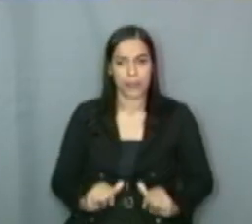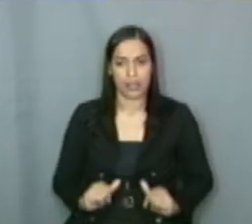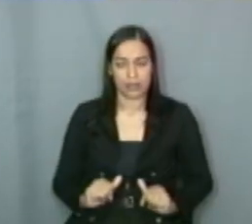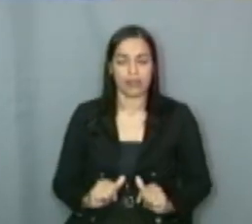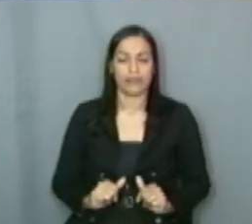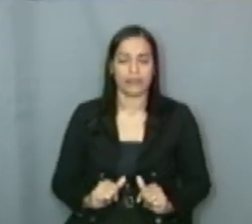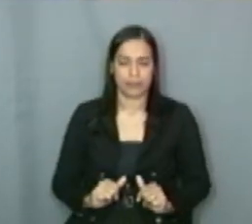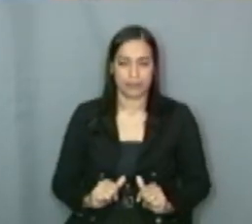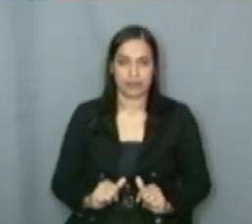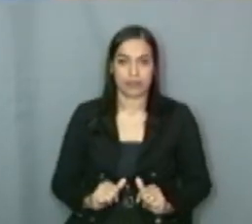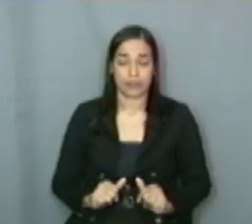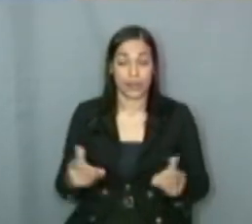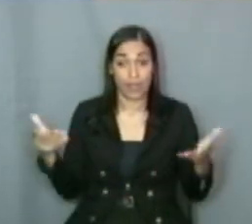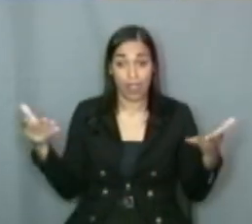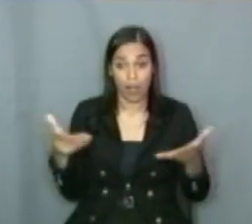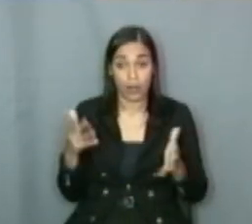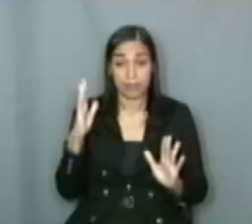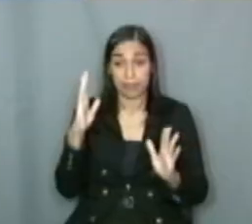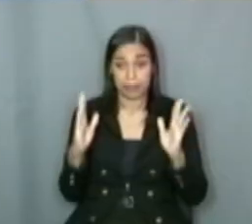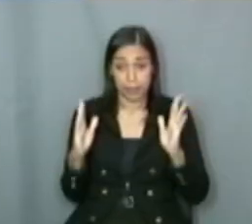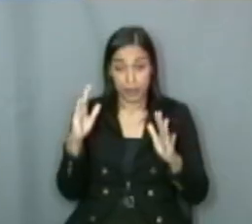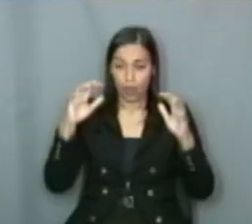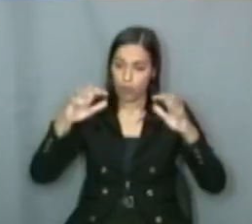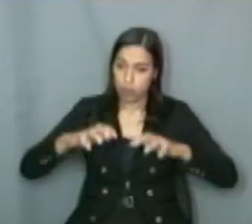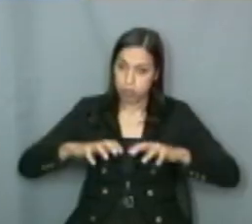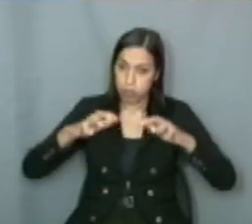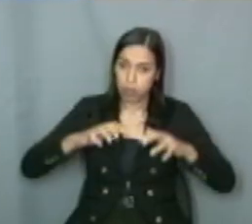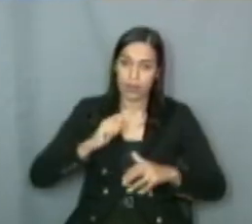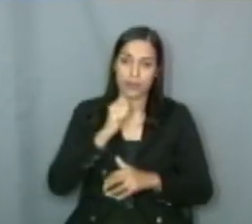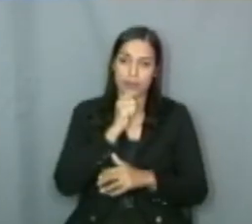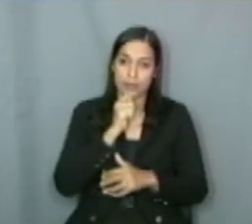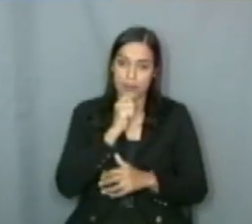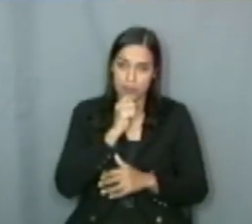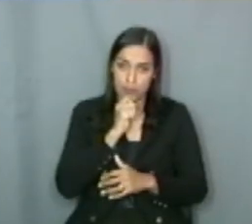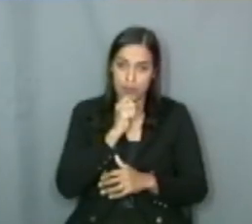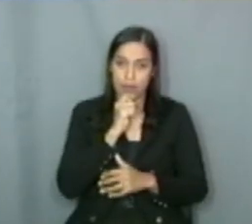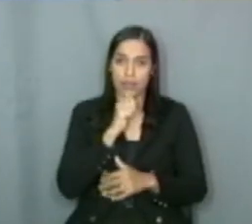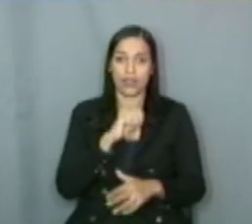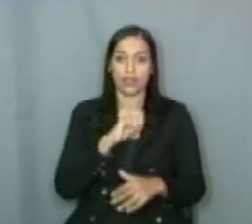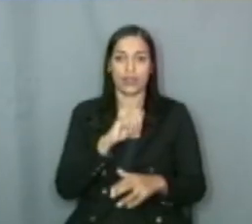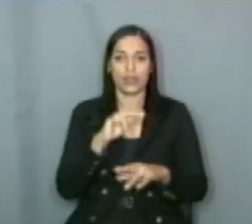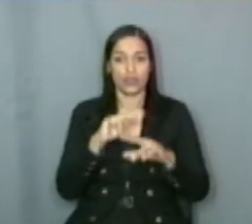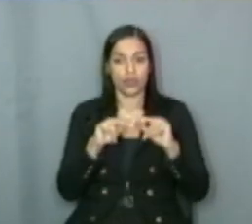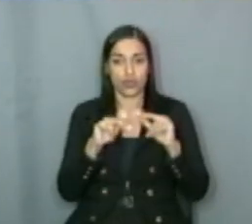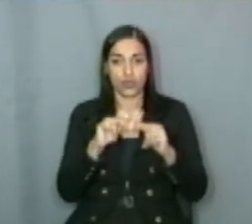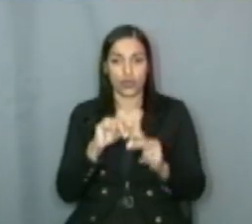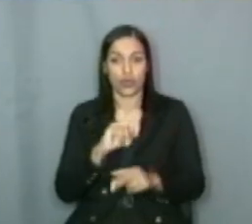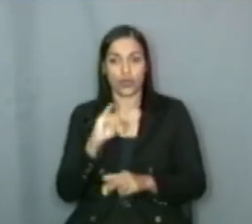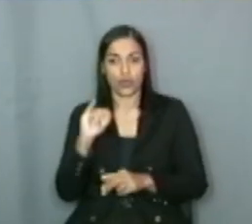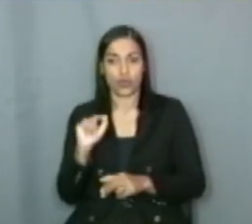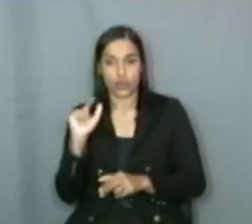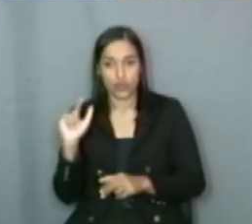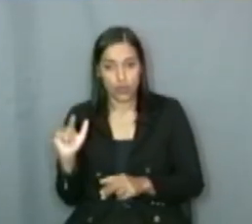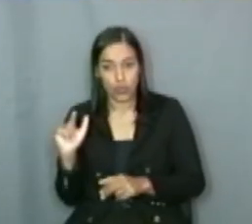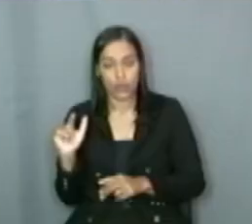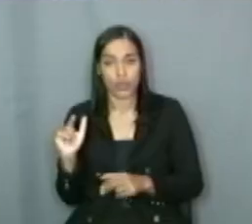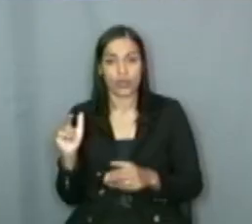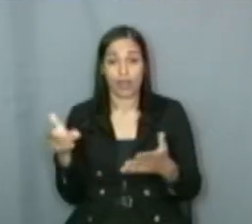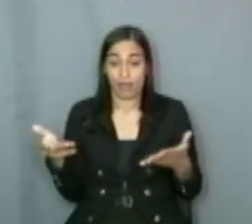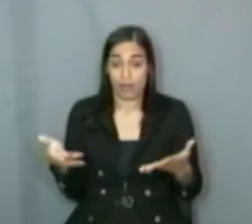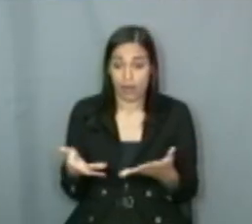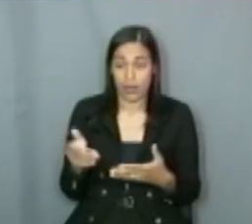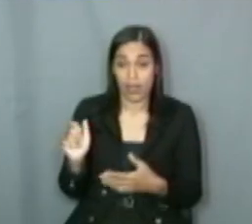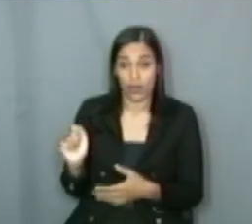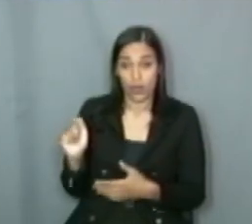E estamos ainda no período de chuva, passamos já por junho, julho, estamos no meio de agosto, meio